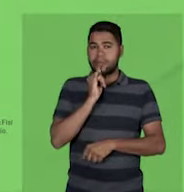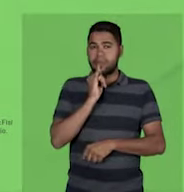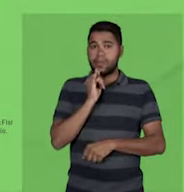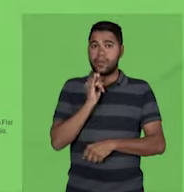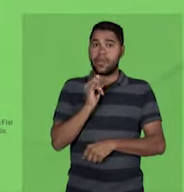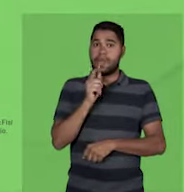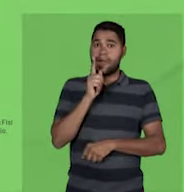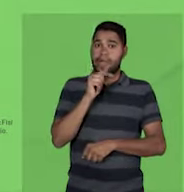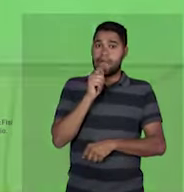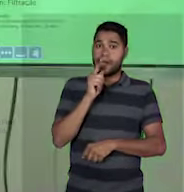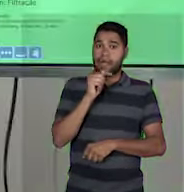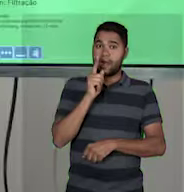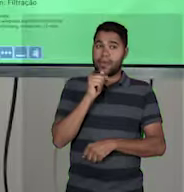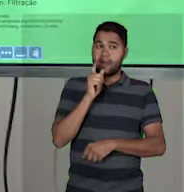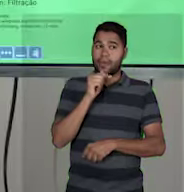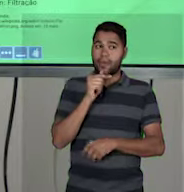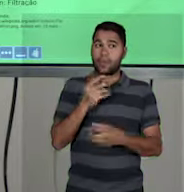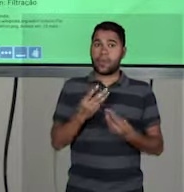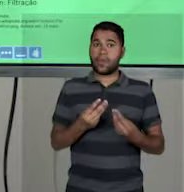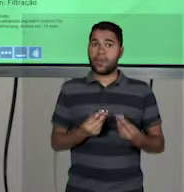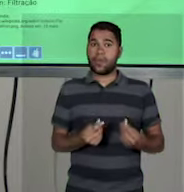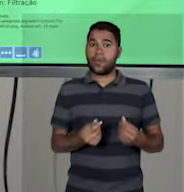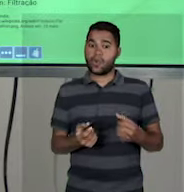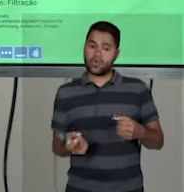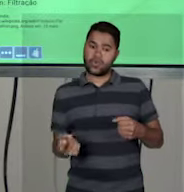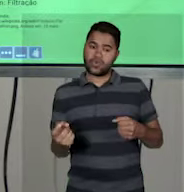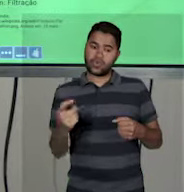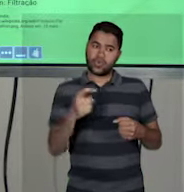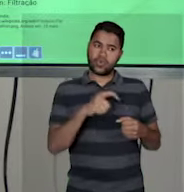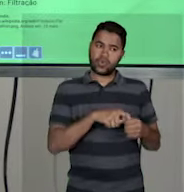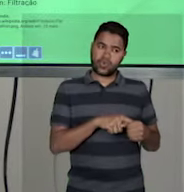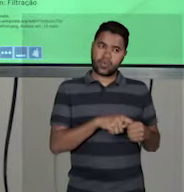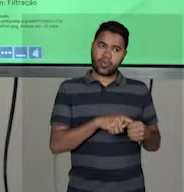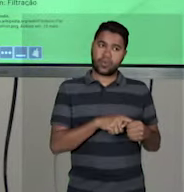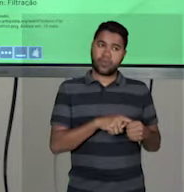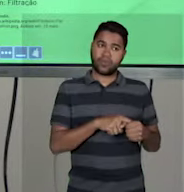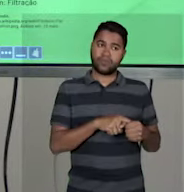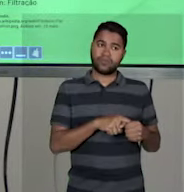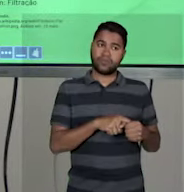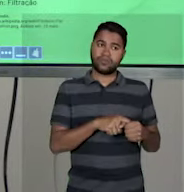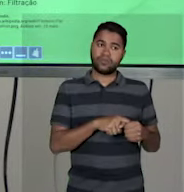da água que era para eu ter eliminado e voltar com ela para o